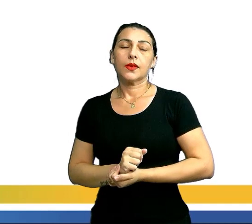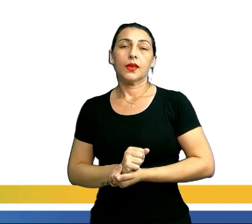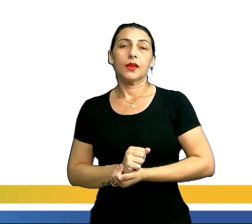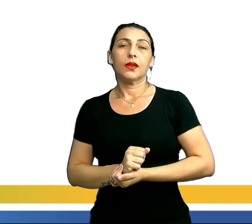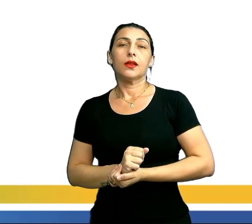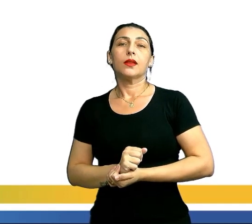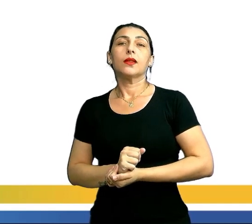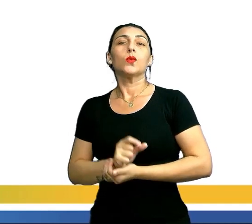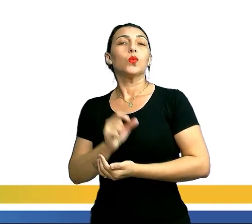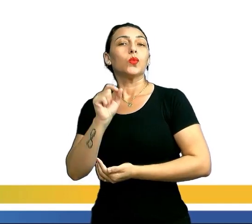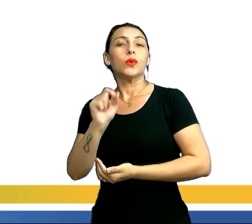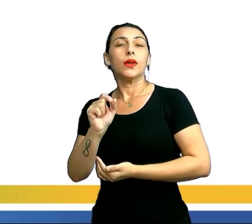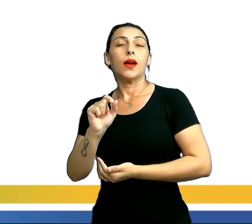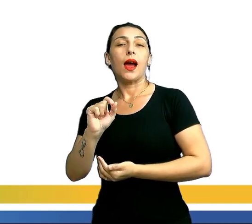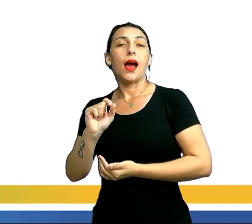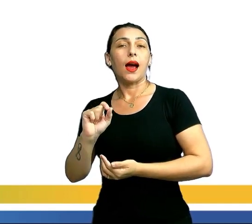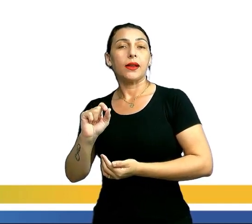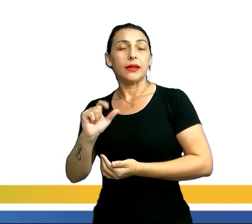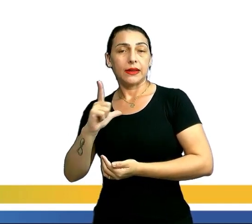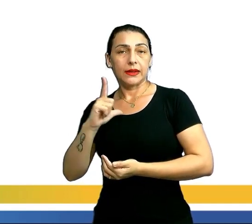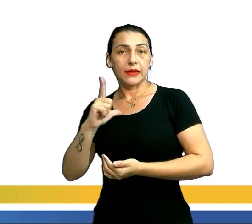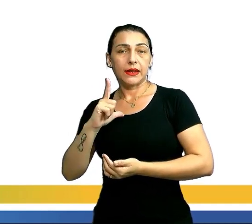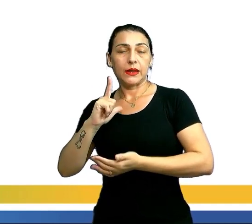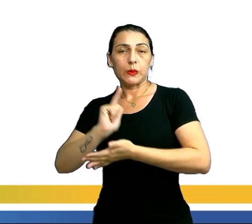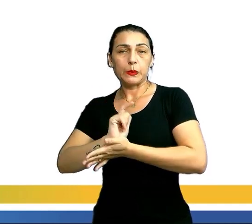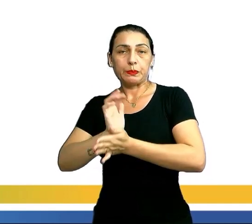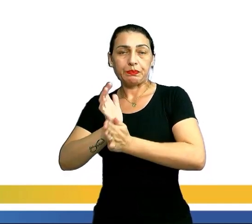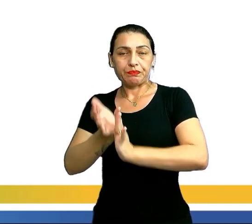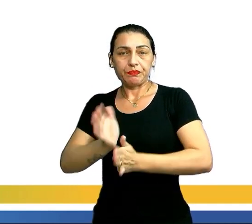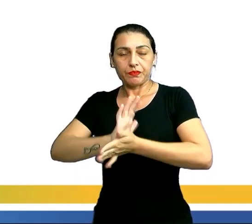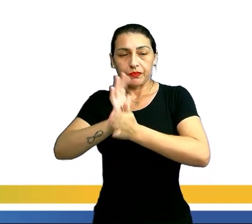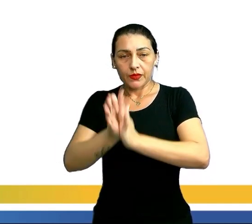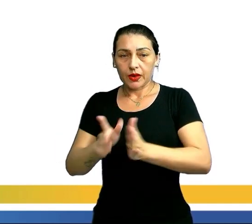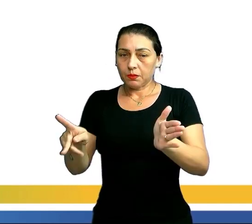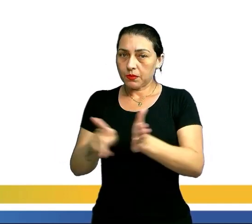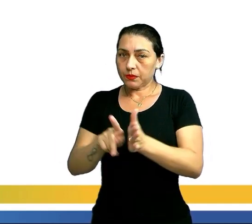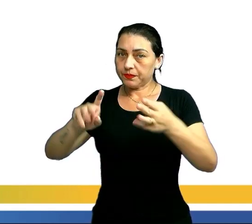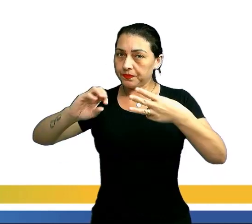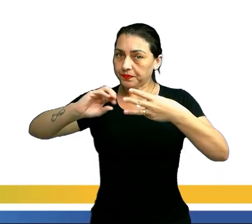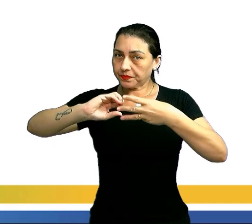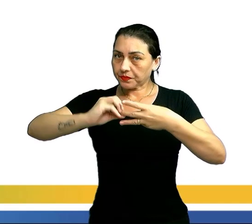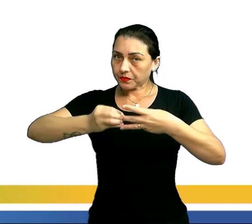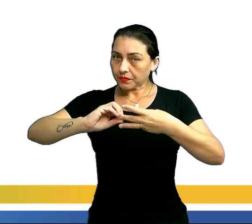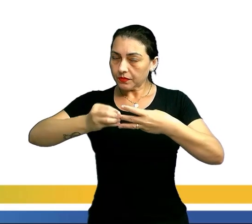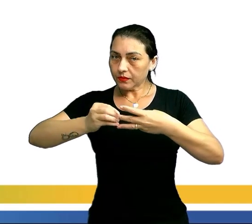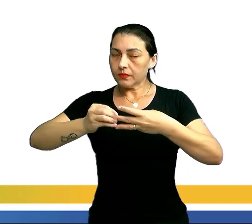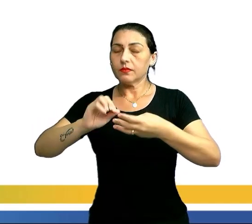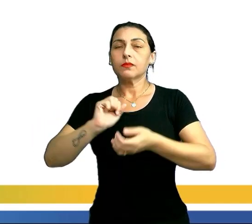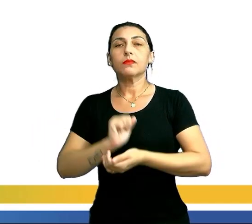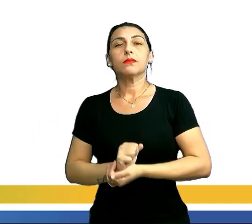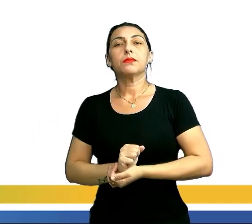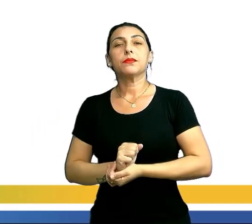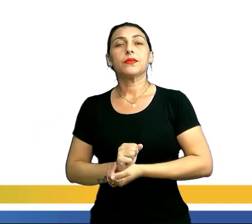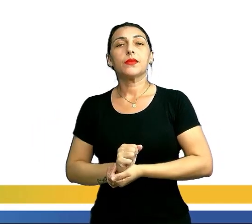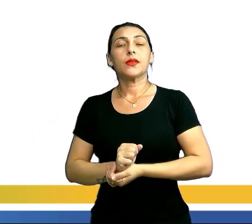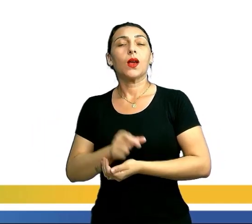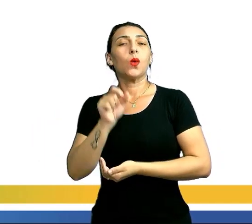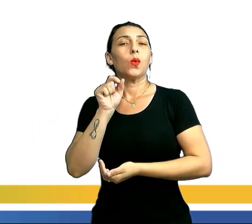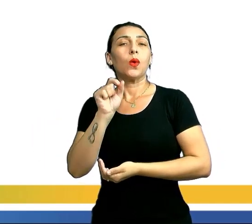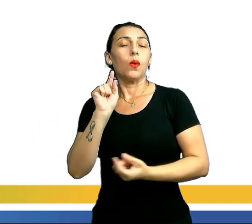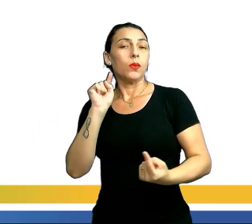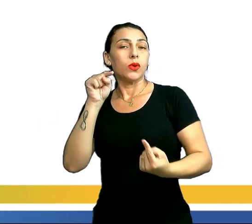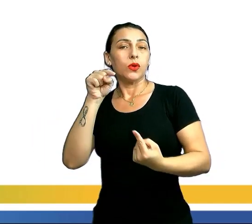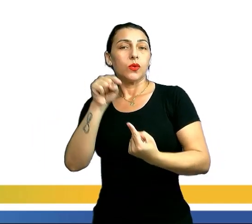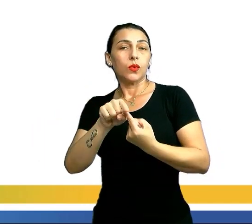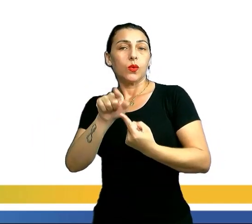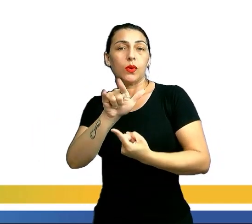É um processo catabólico que envolve a degradação de componentes da própria célula. Essa é a razão pela